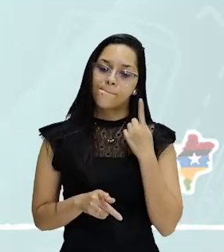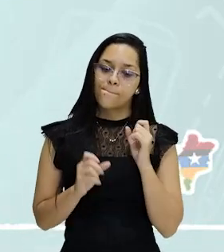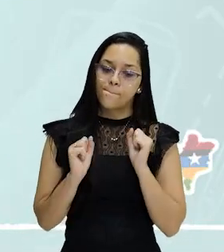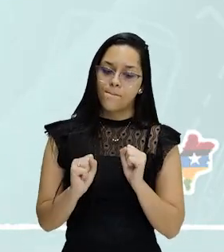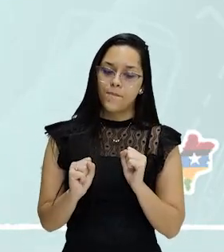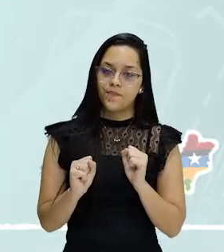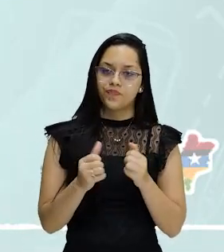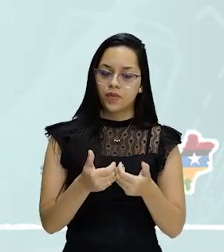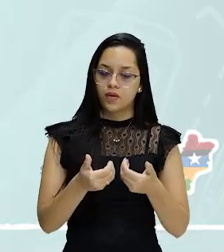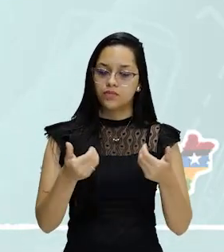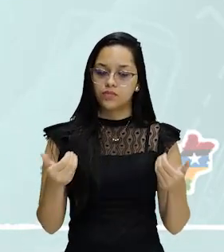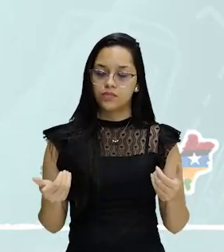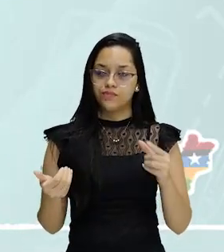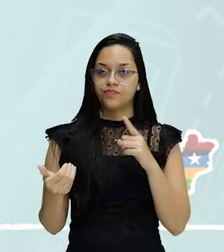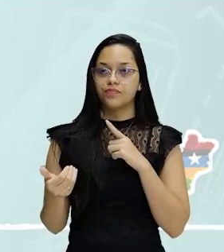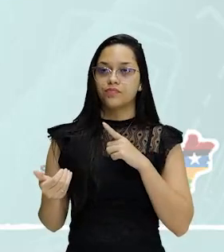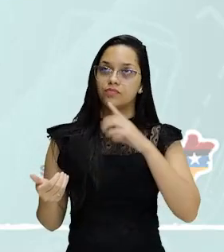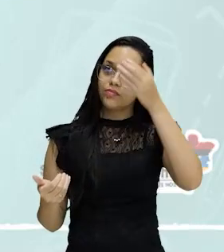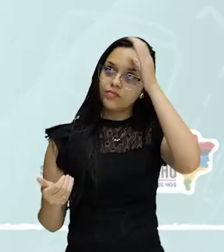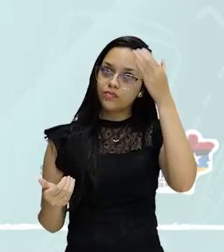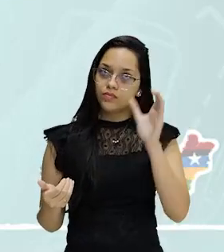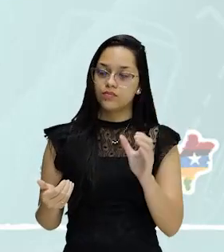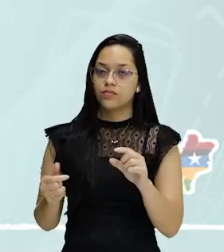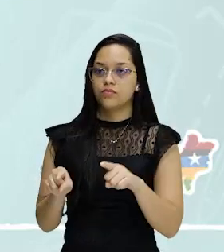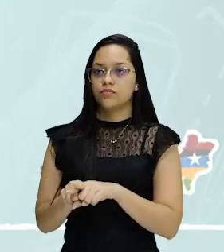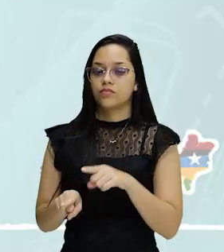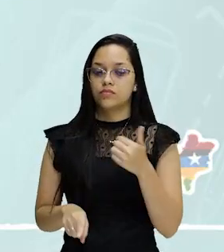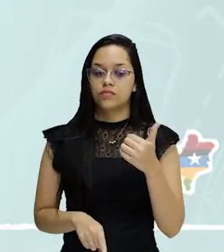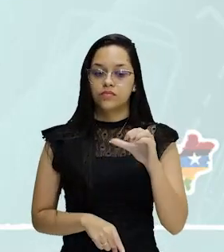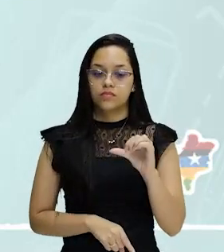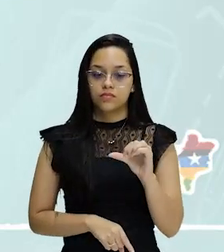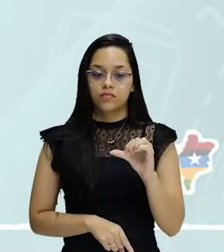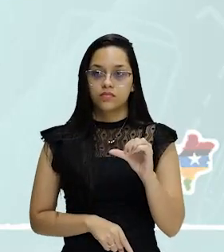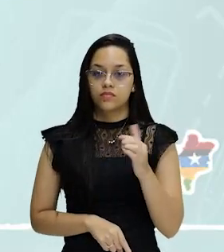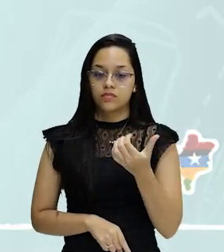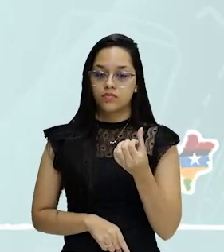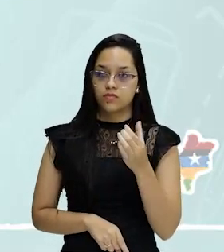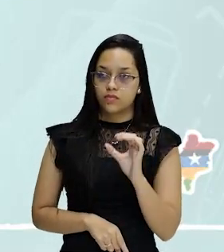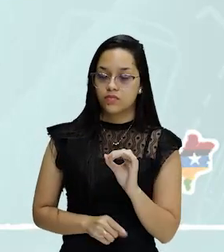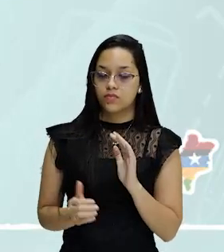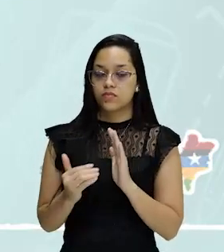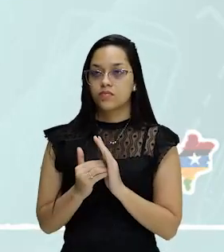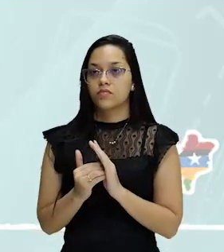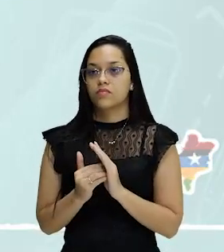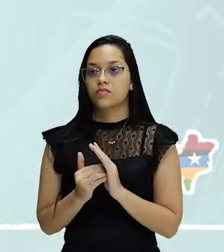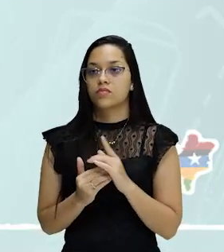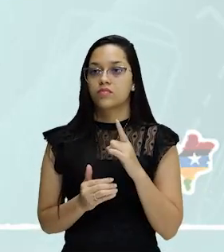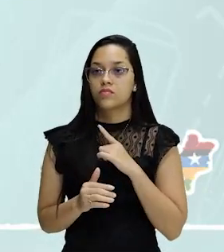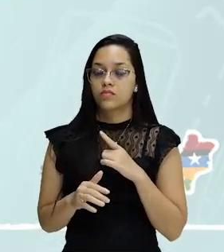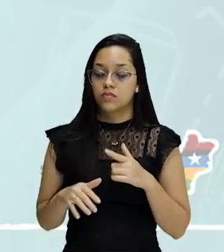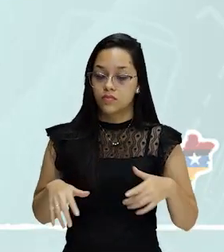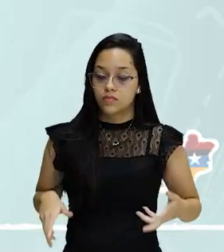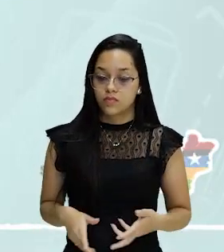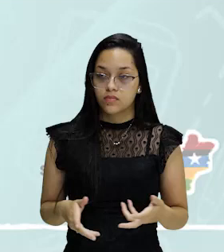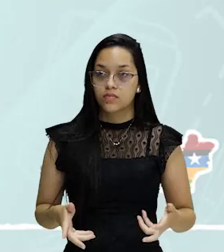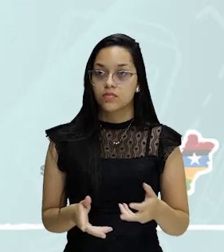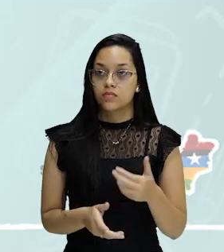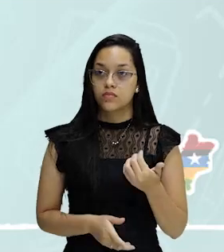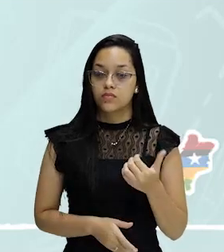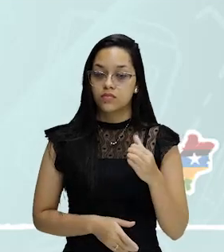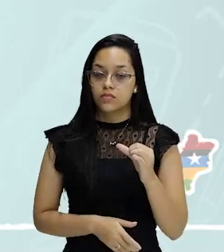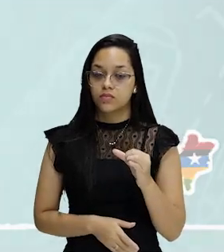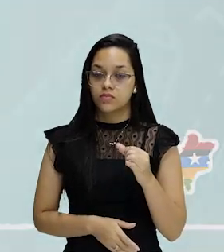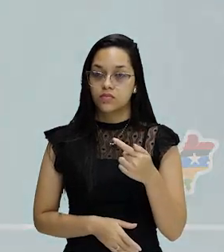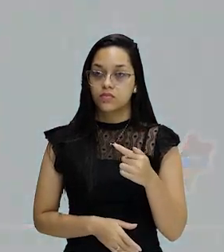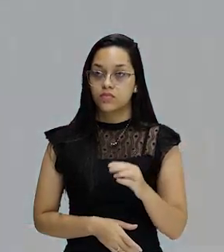procurou separar as manifestações culturais da década de 1960 das manifestações culturais da década de